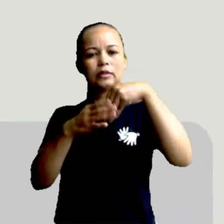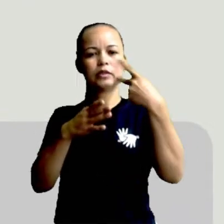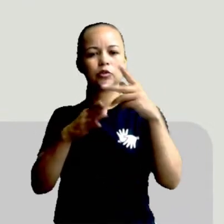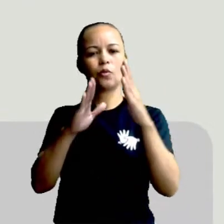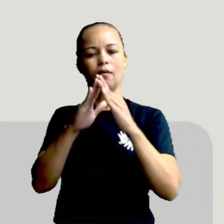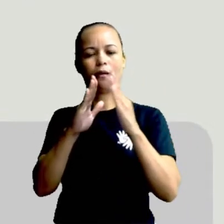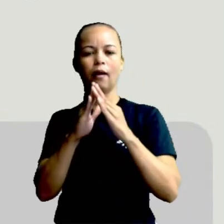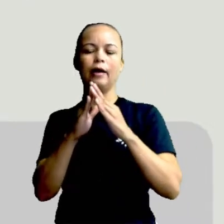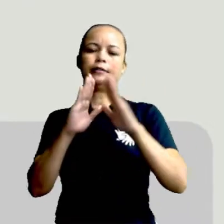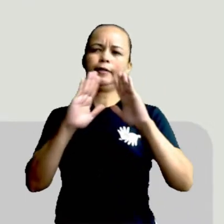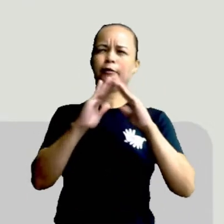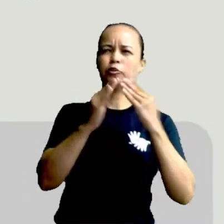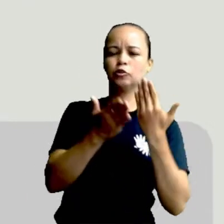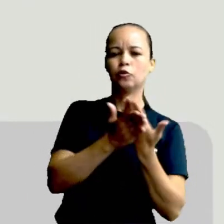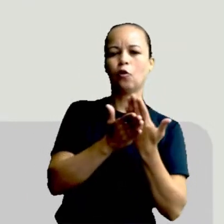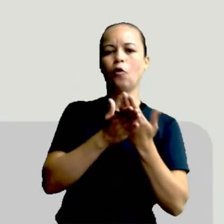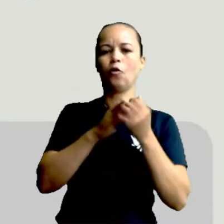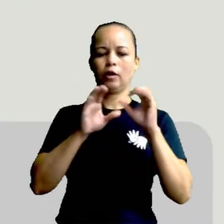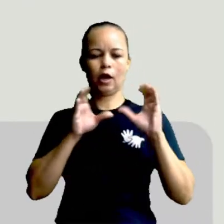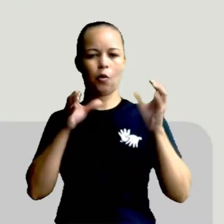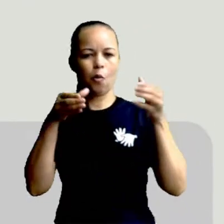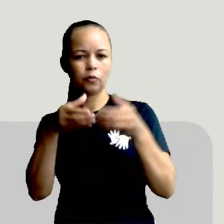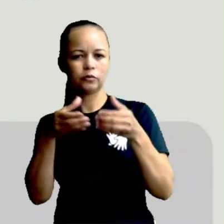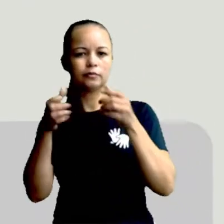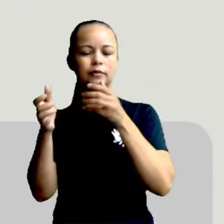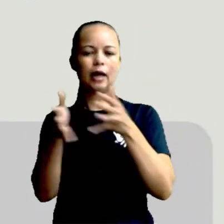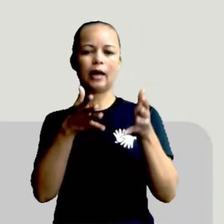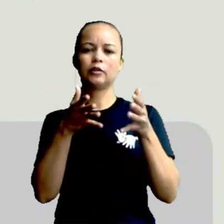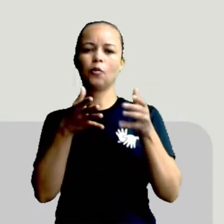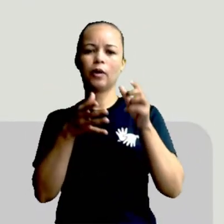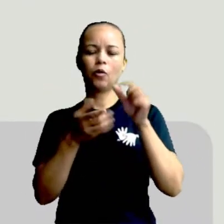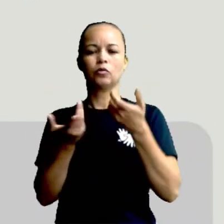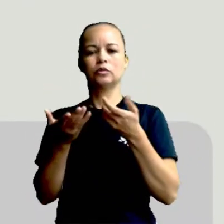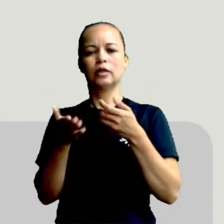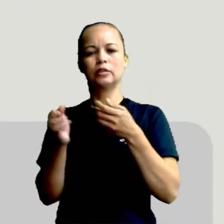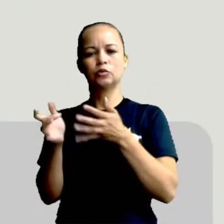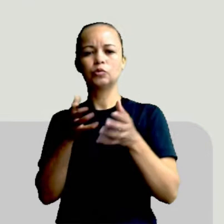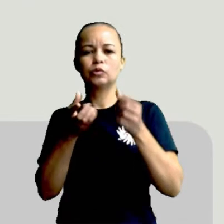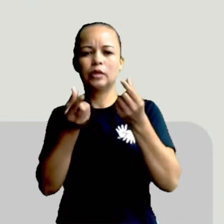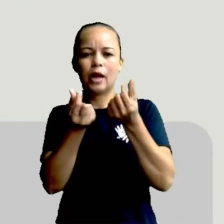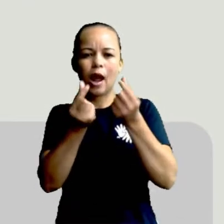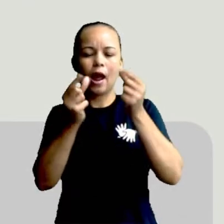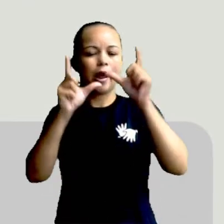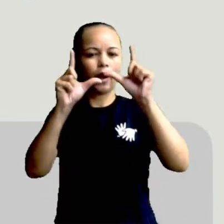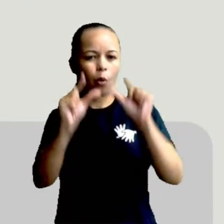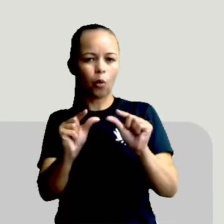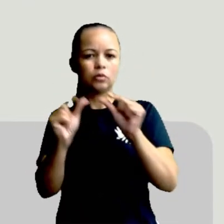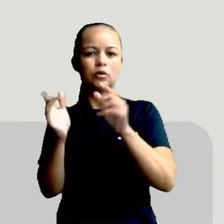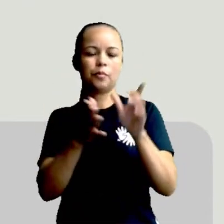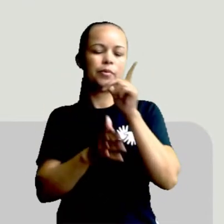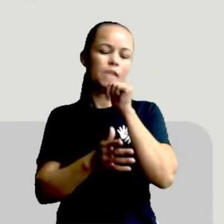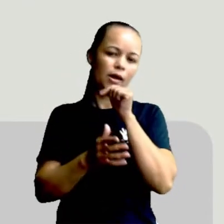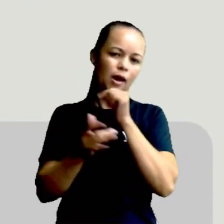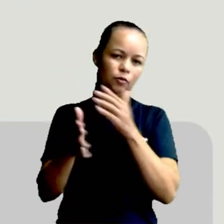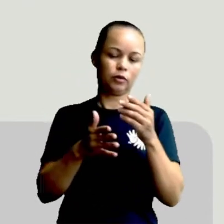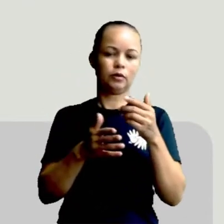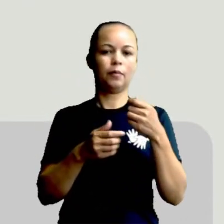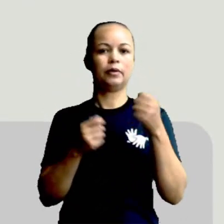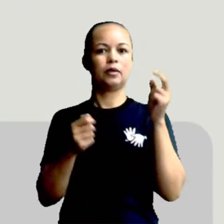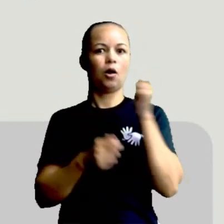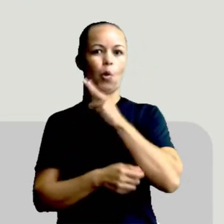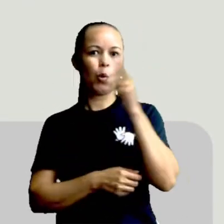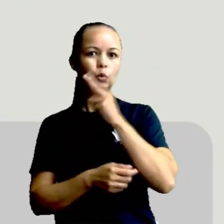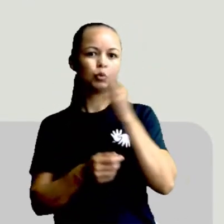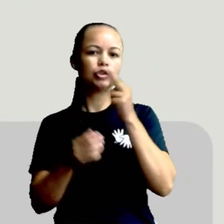escola, na comunidade, com pequenas atitudes de economia. É preciso a consciência que possibilite ações